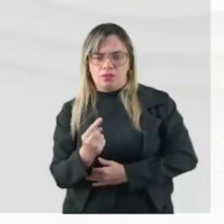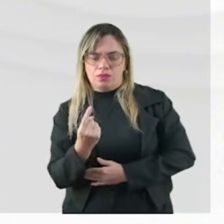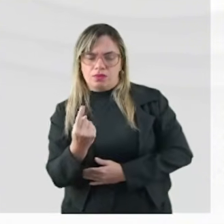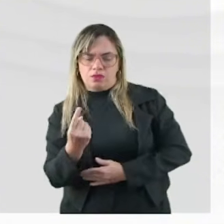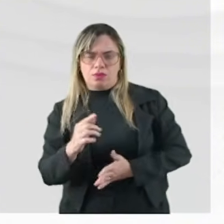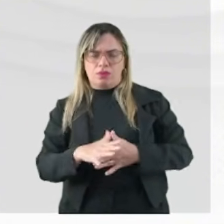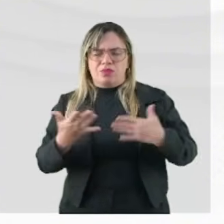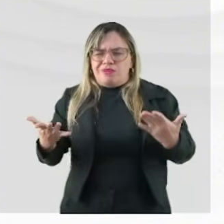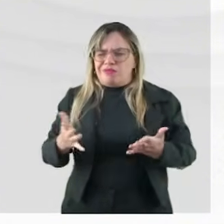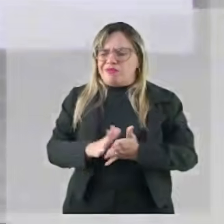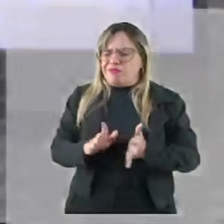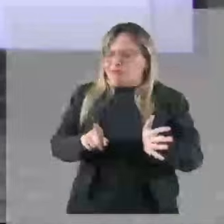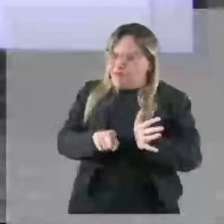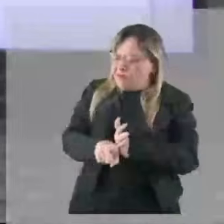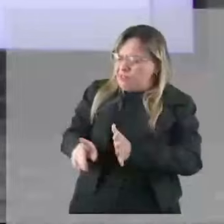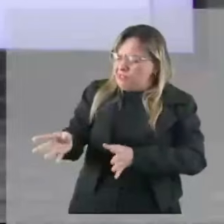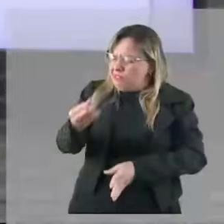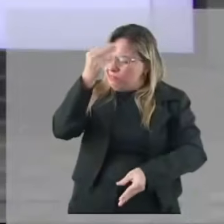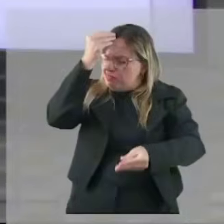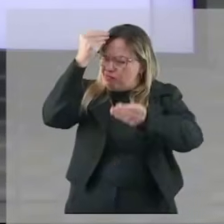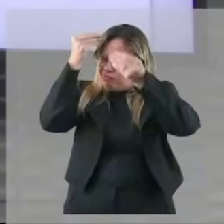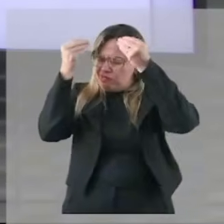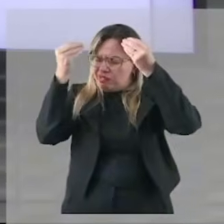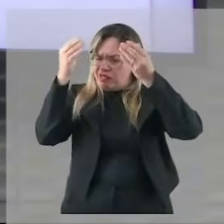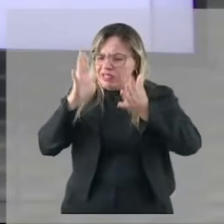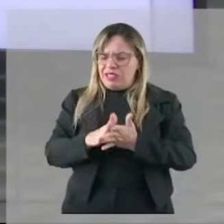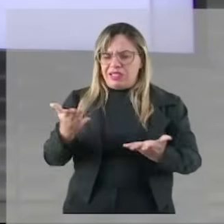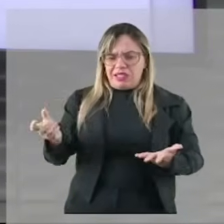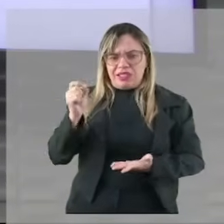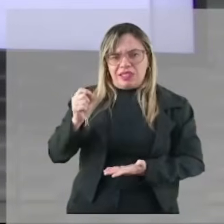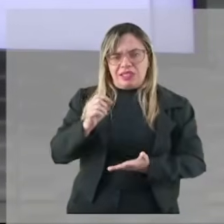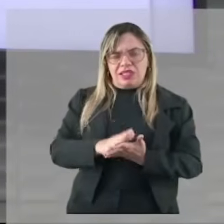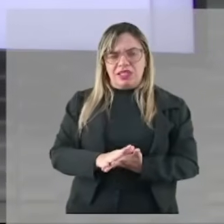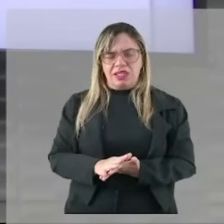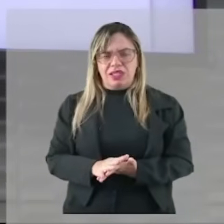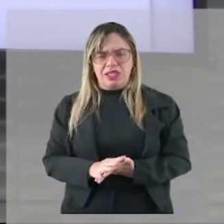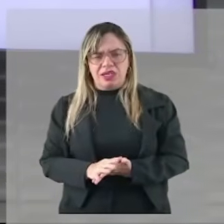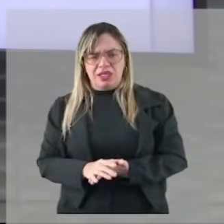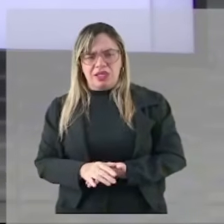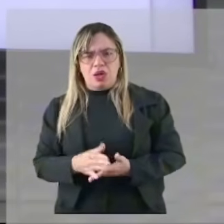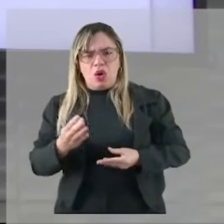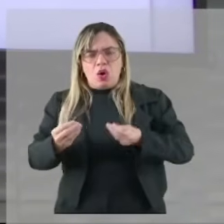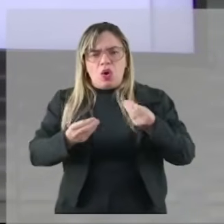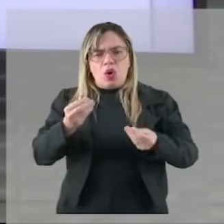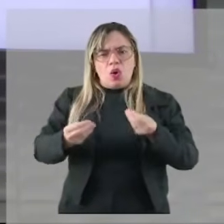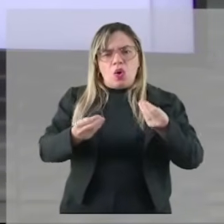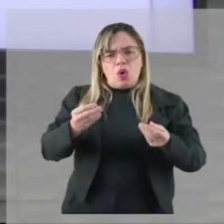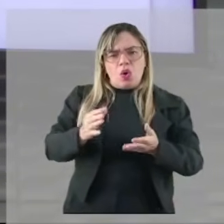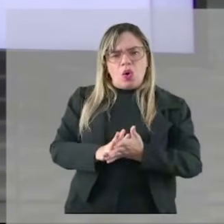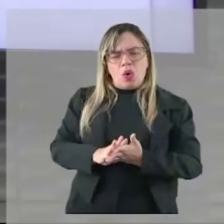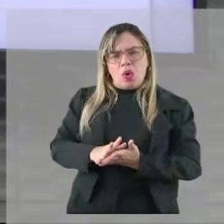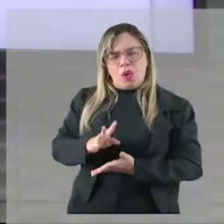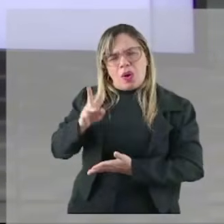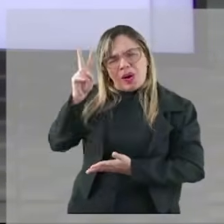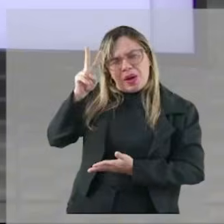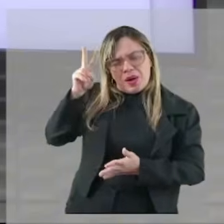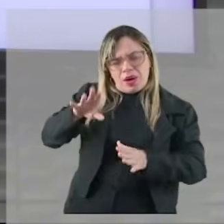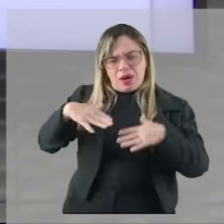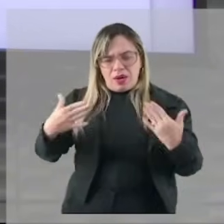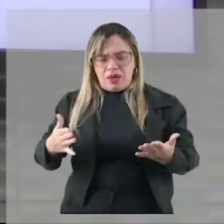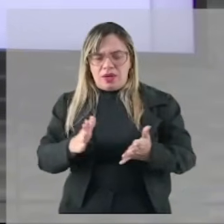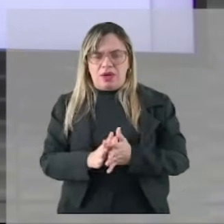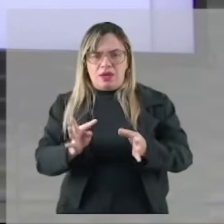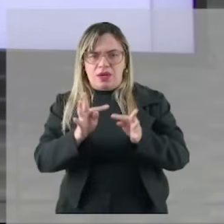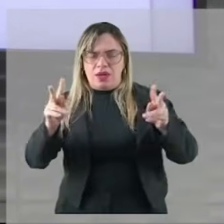Tiago, eu tenho que decorar esses valores, é isso? Na verdade, tu não vai decorar valor nenhum. Esses valores aqui, eles são tabelados,